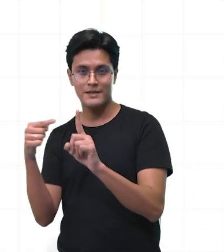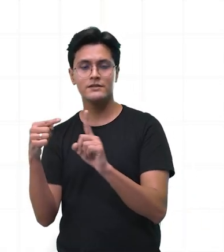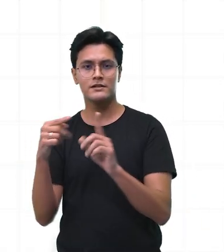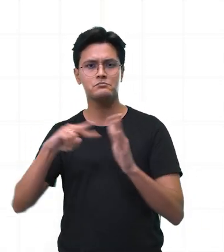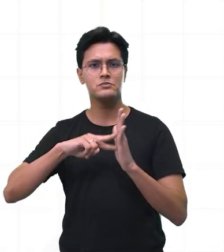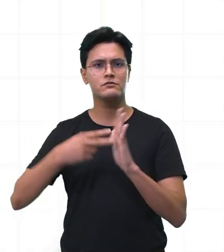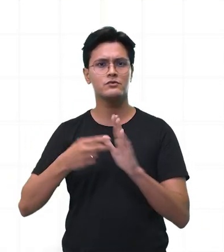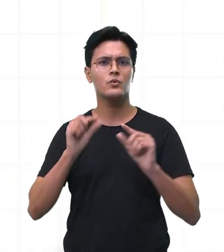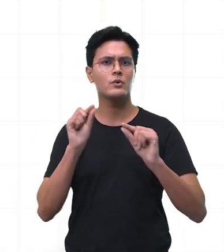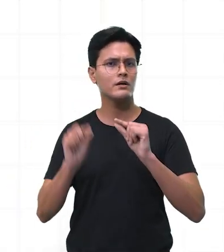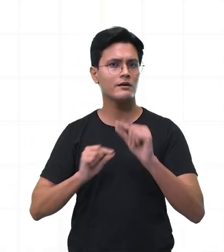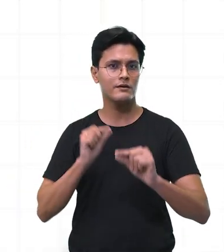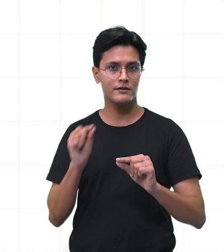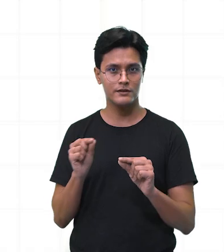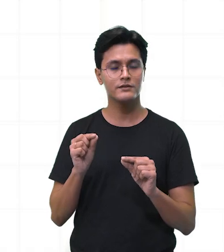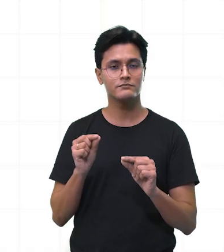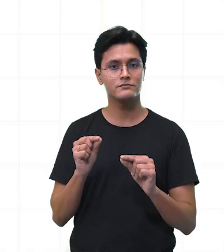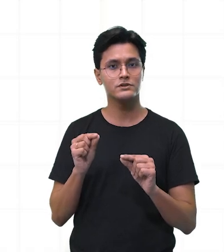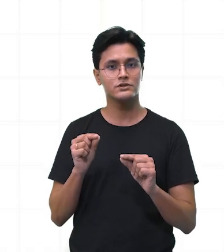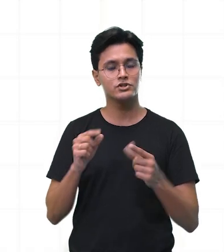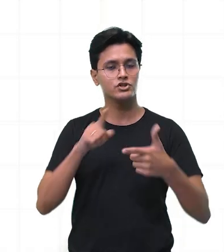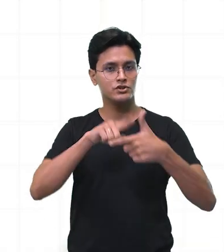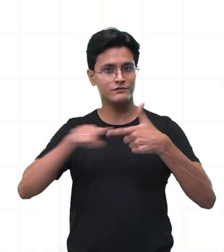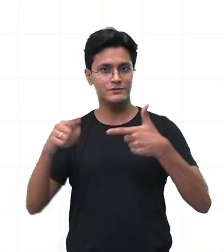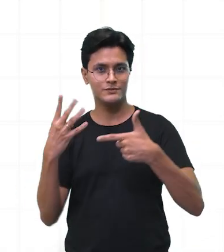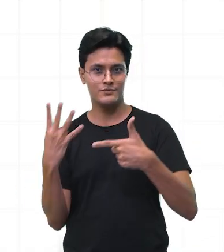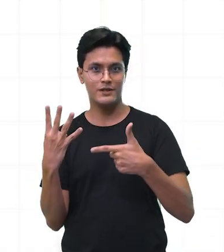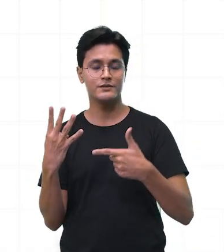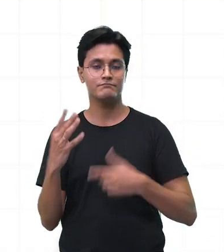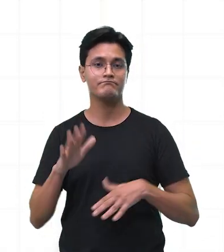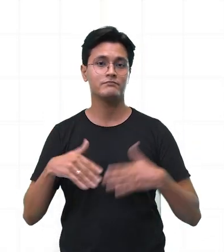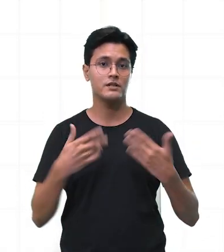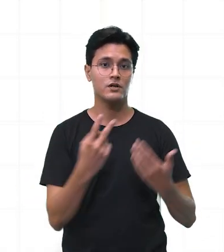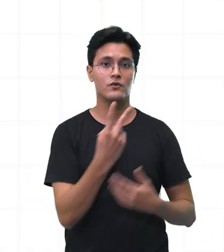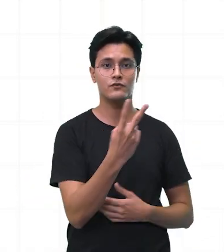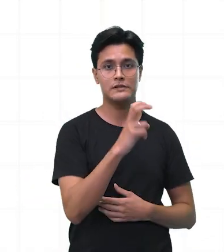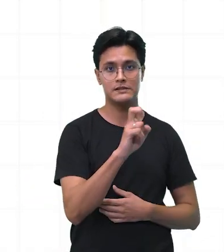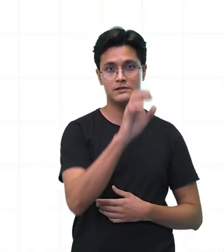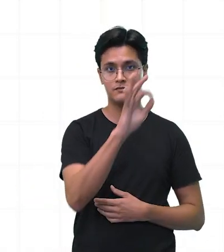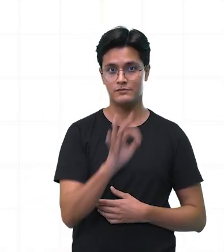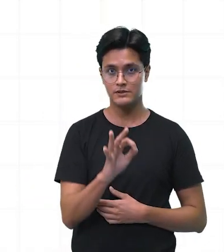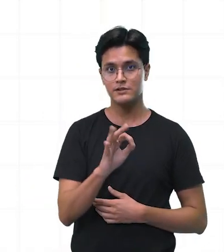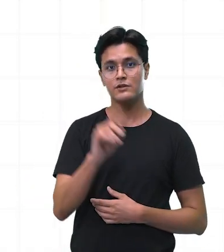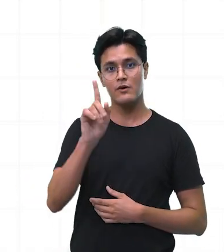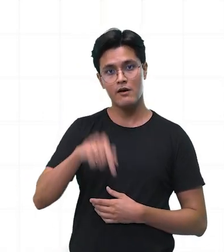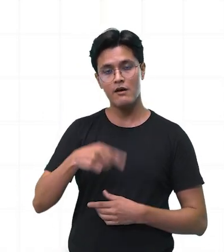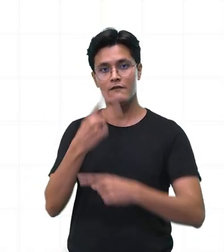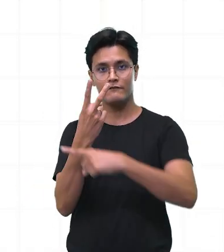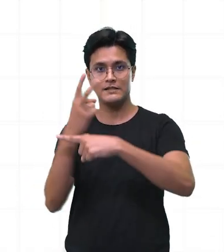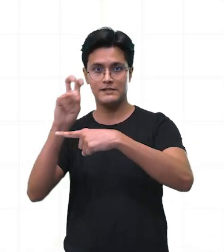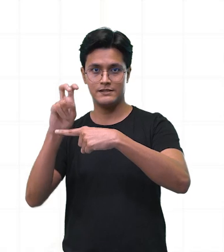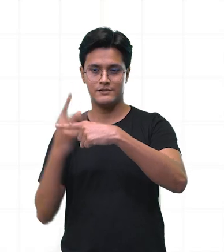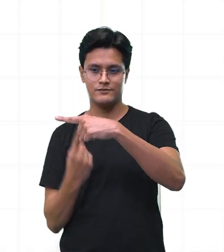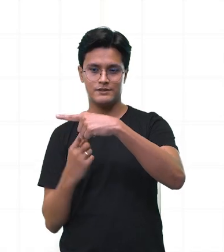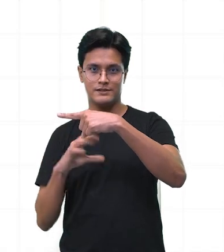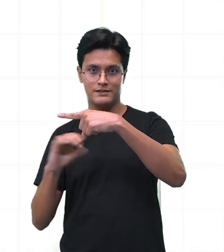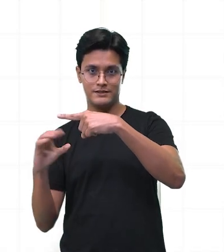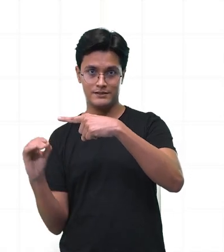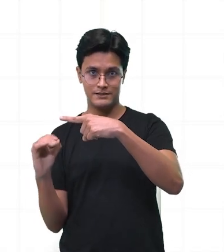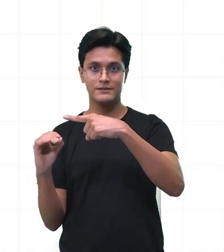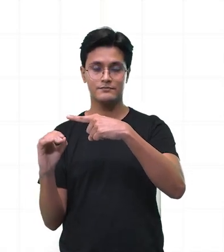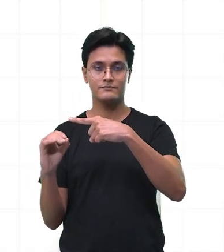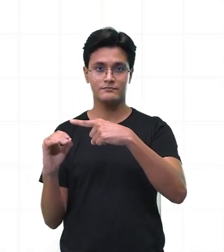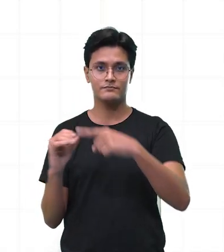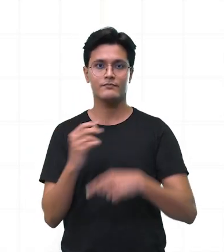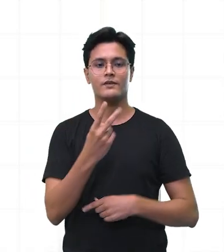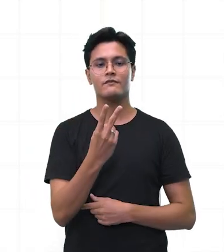divisão por 4. Tá? Então, 25% é 25 sobre 100, lembra? E